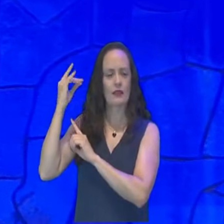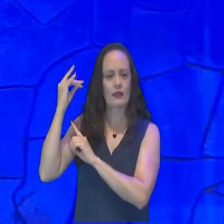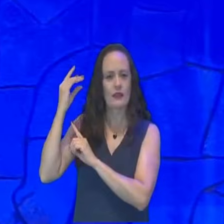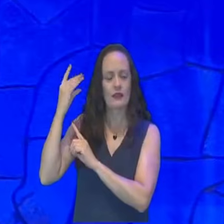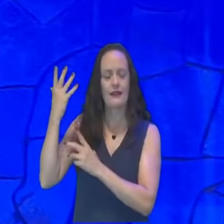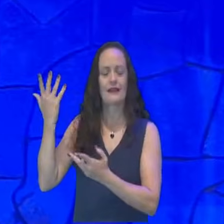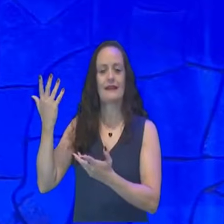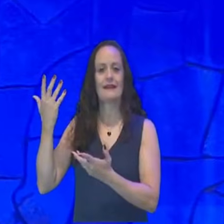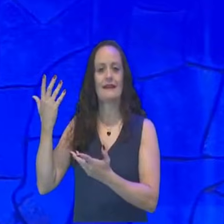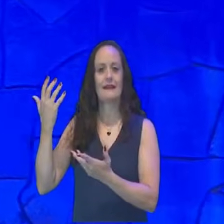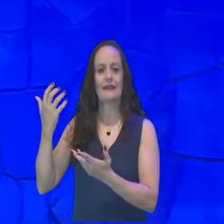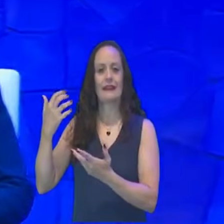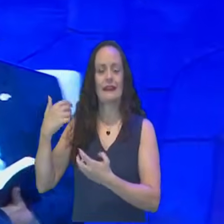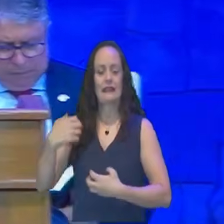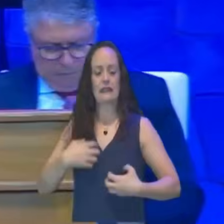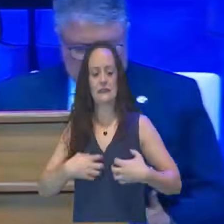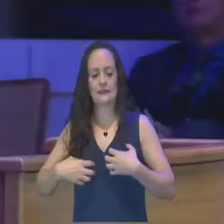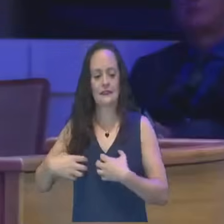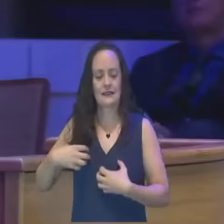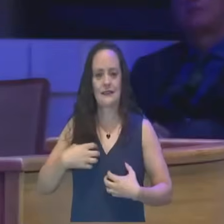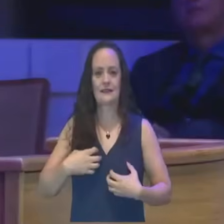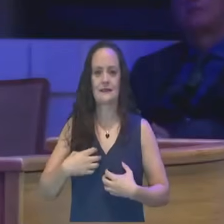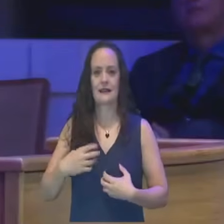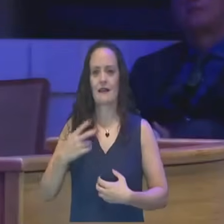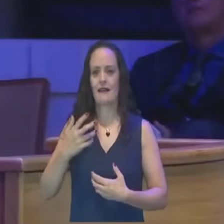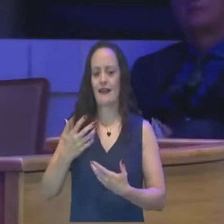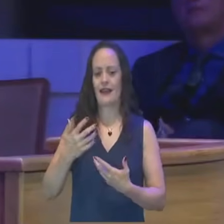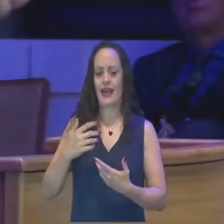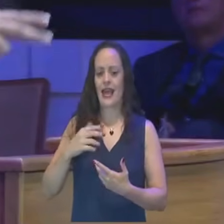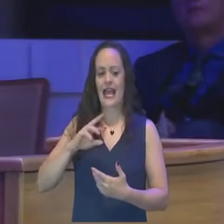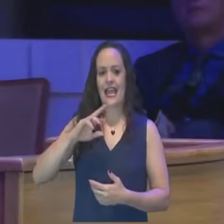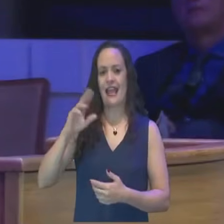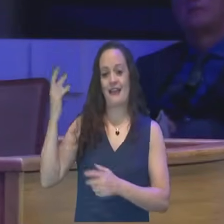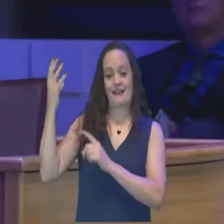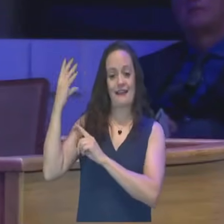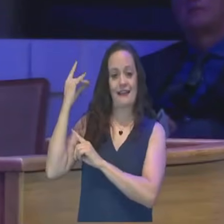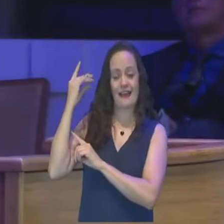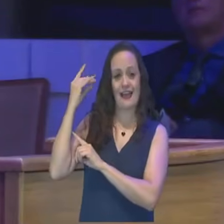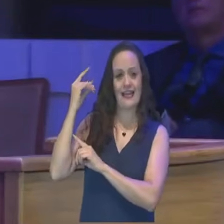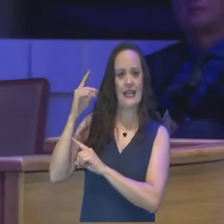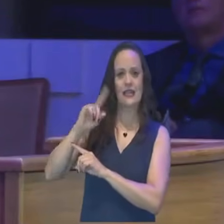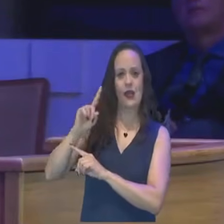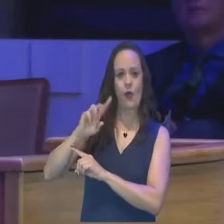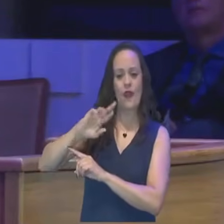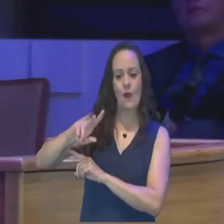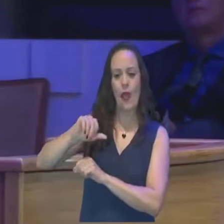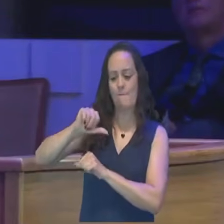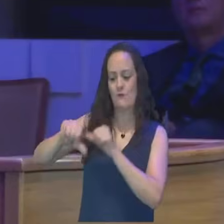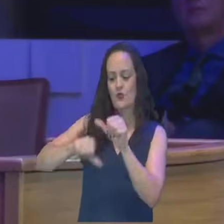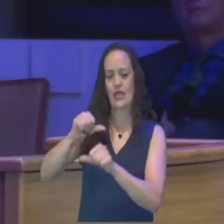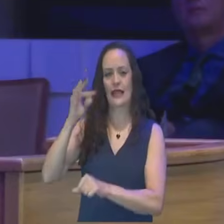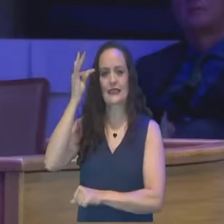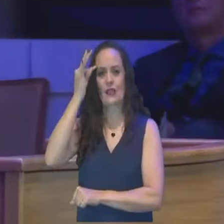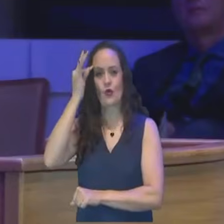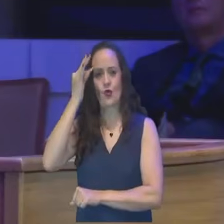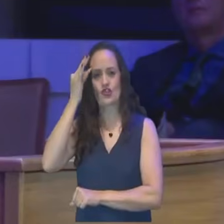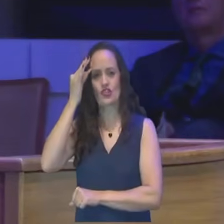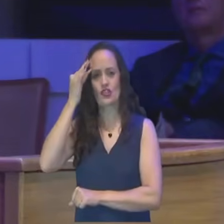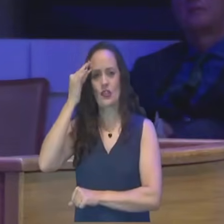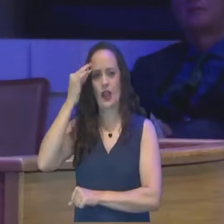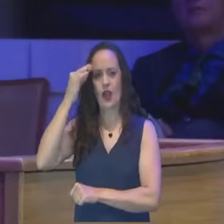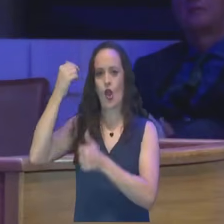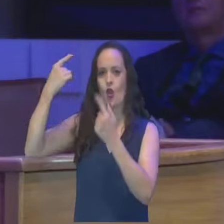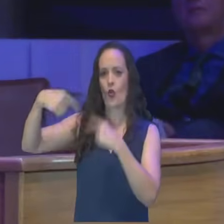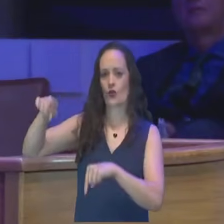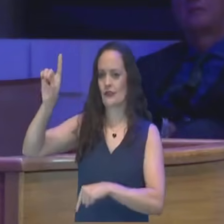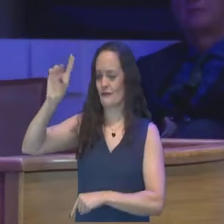ele não diretamente faz um ataque para mudar a nossa teologia, aquilo que nós pensamos sobre Jesus.